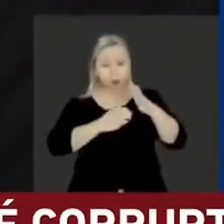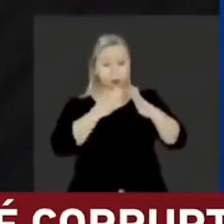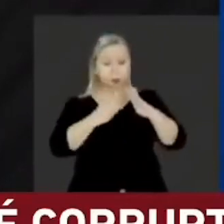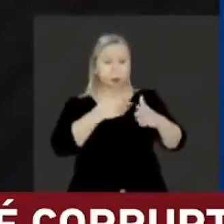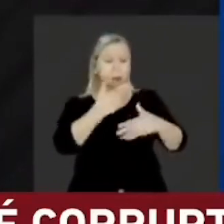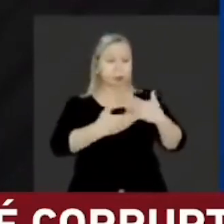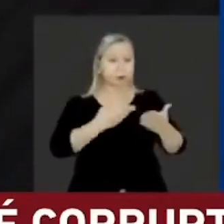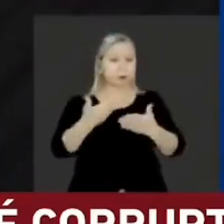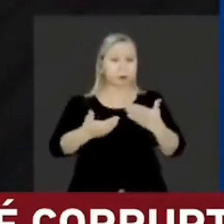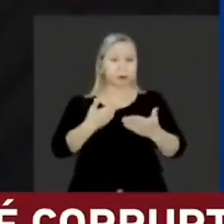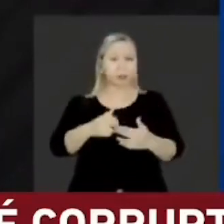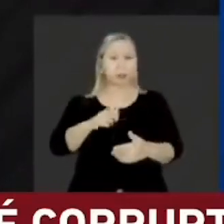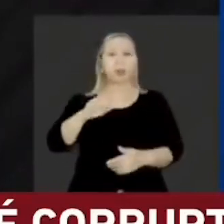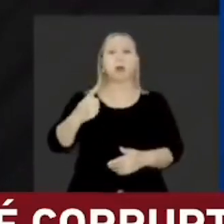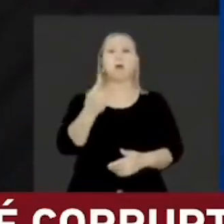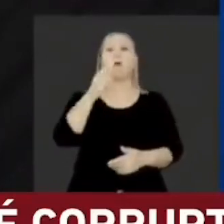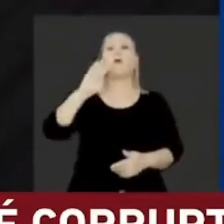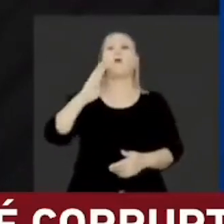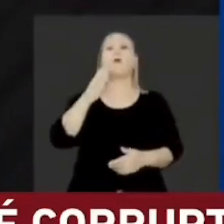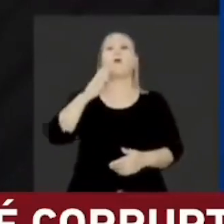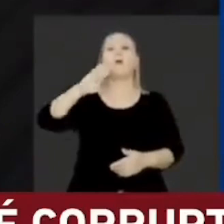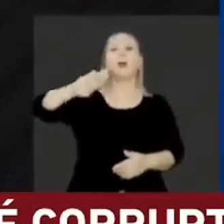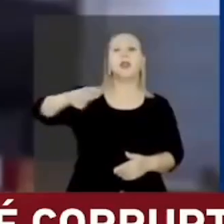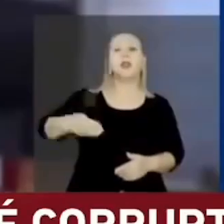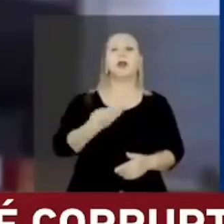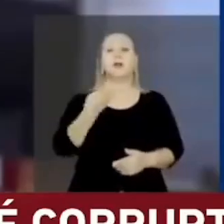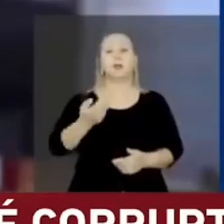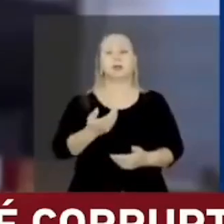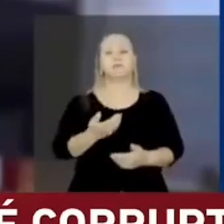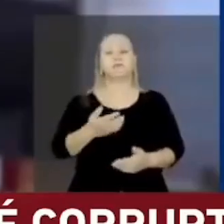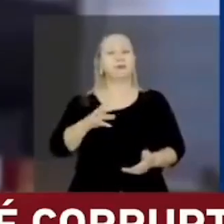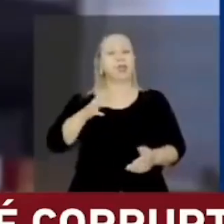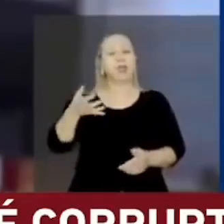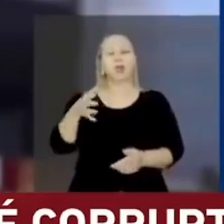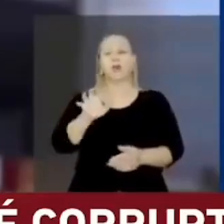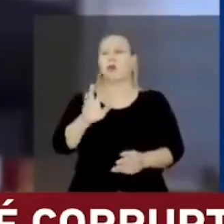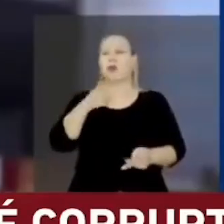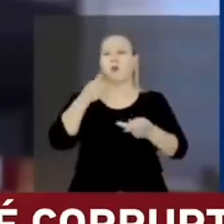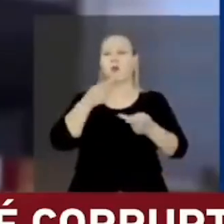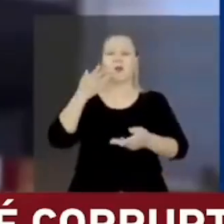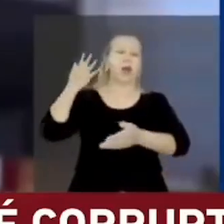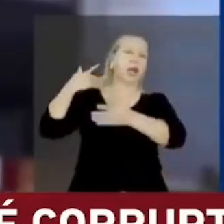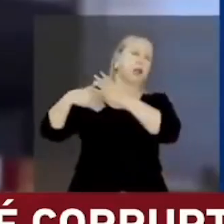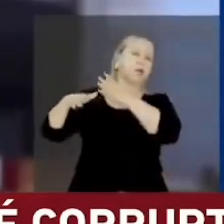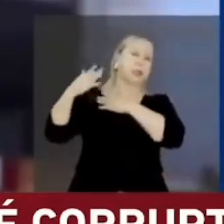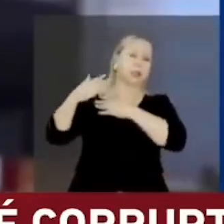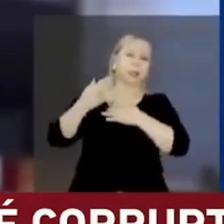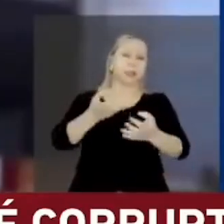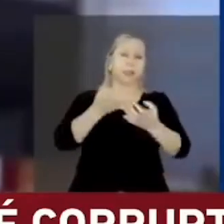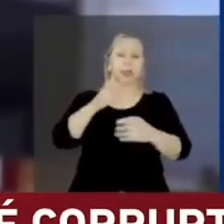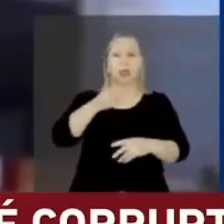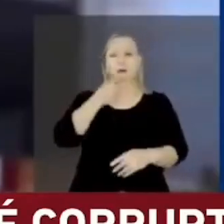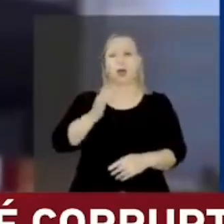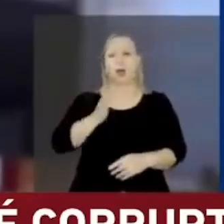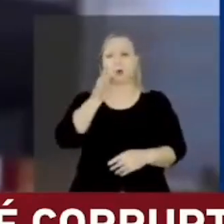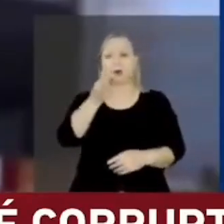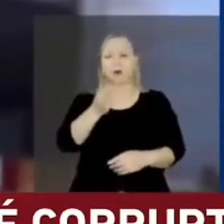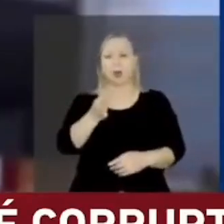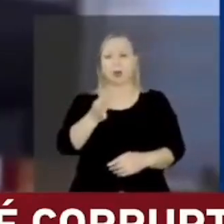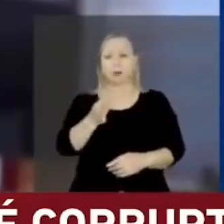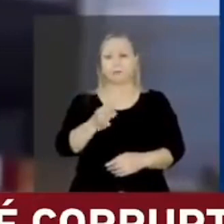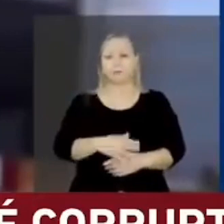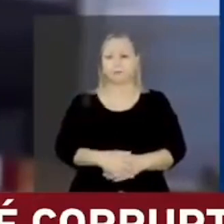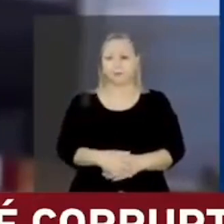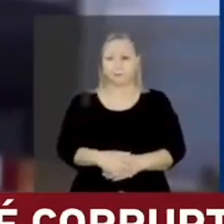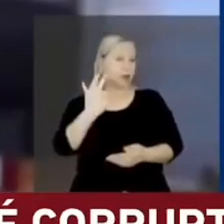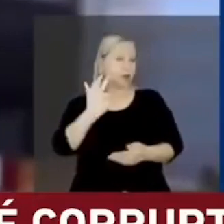você poderia começar a fazer a pergunta dizendo que a suprema corte no lo todos os processos contra mim seria mais justa